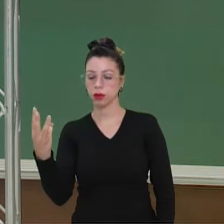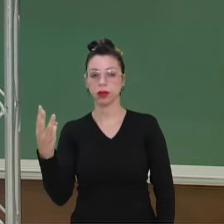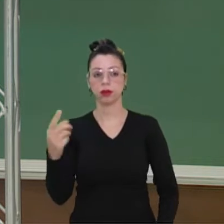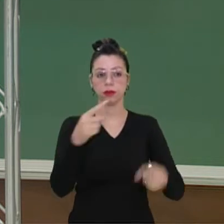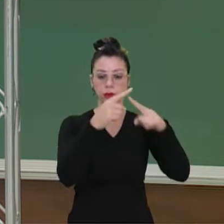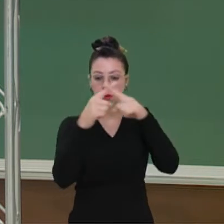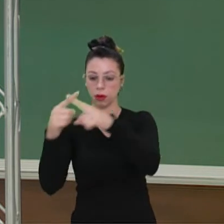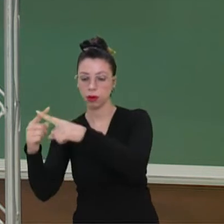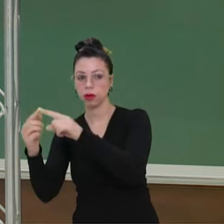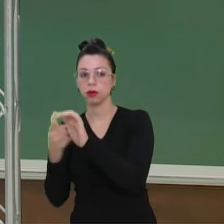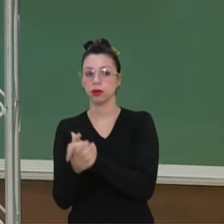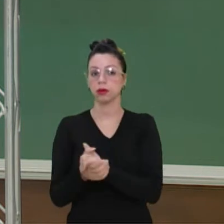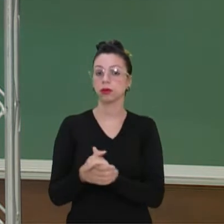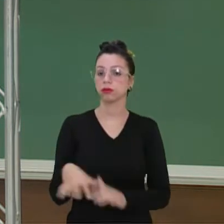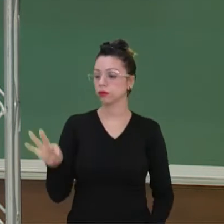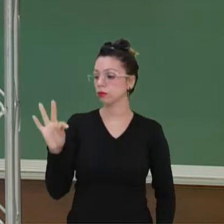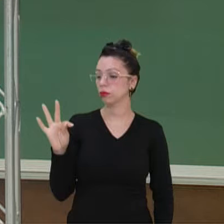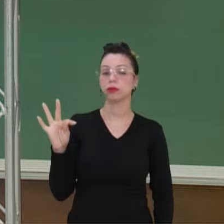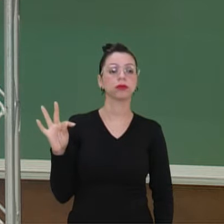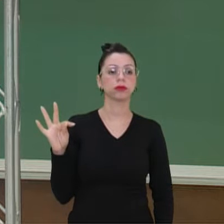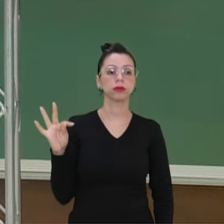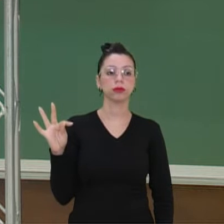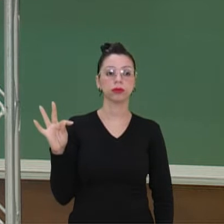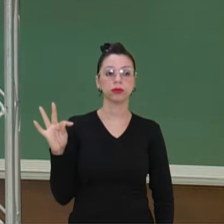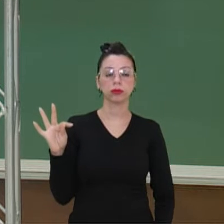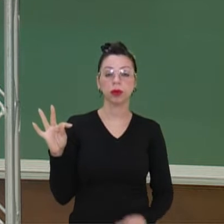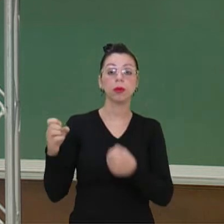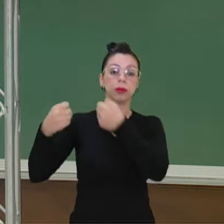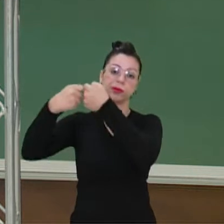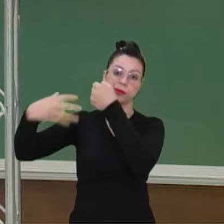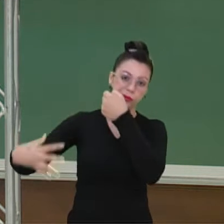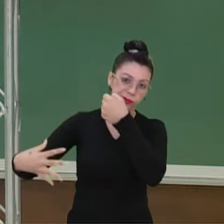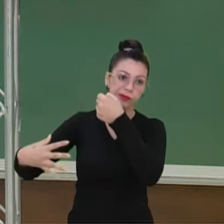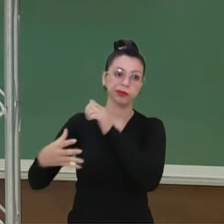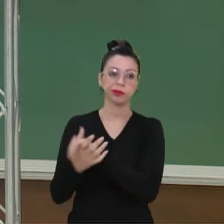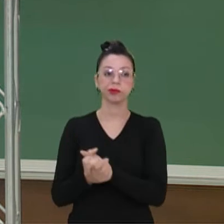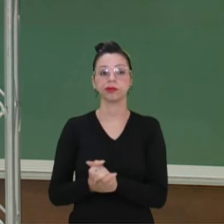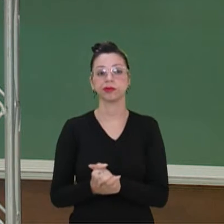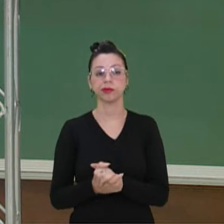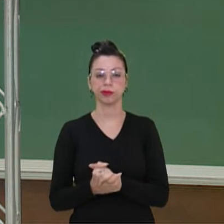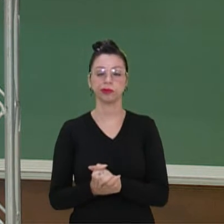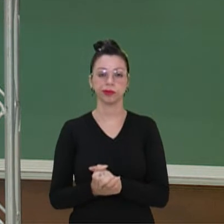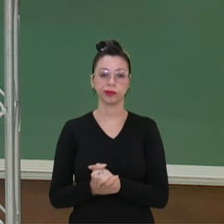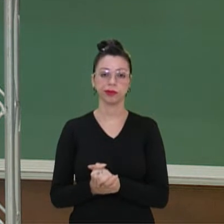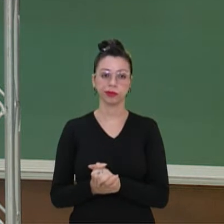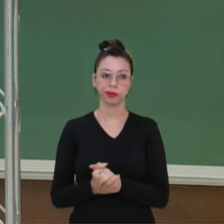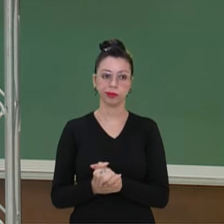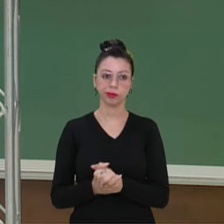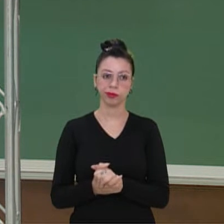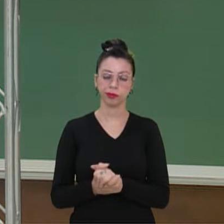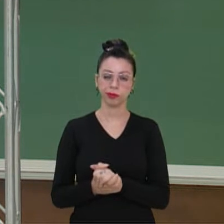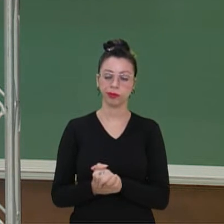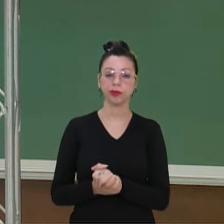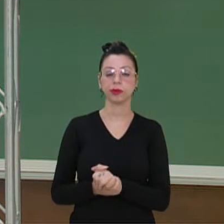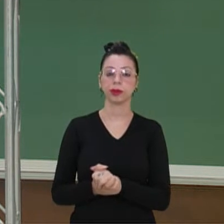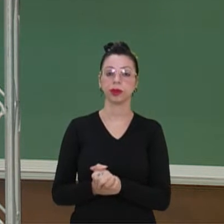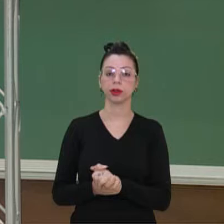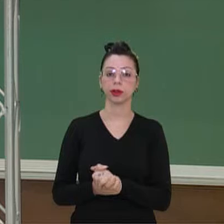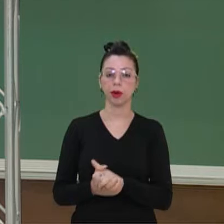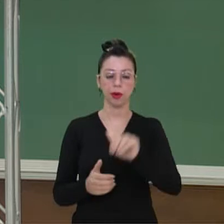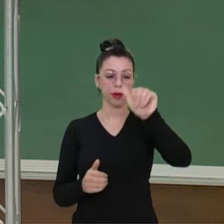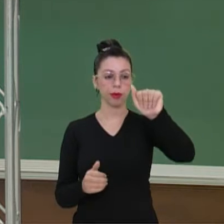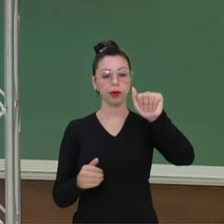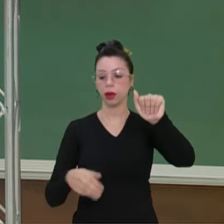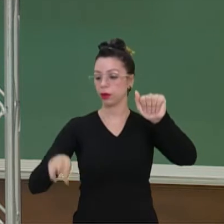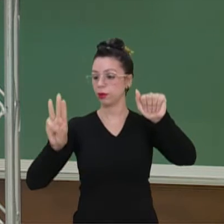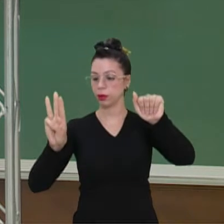T, continua, só que é 3 sobre 2, desmembra ele. Fica log de A menos log de B. O A é o 3 e o B